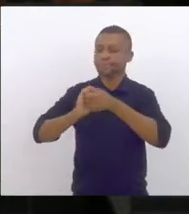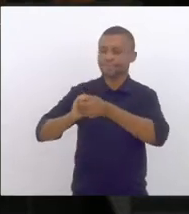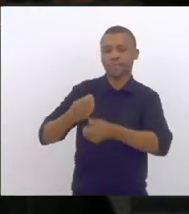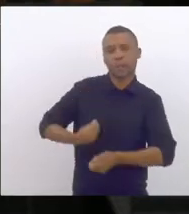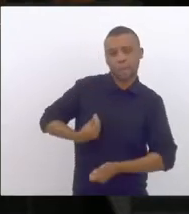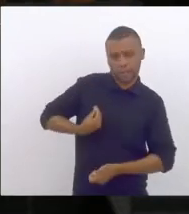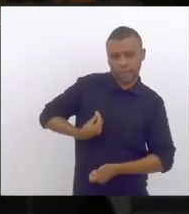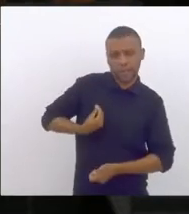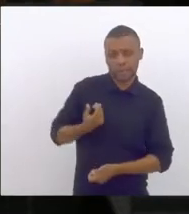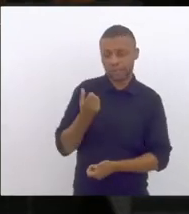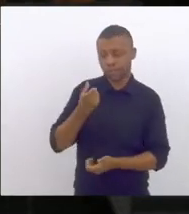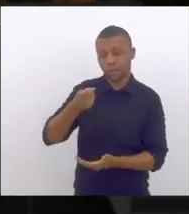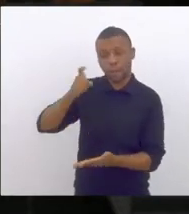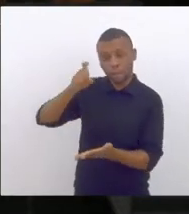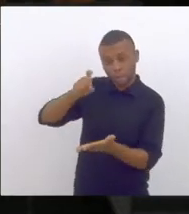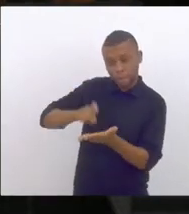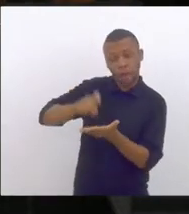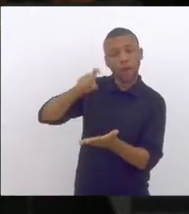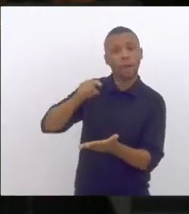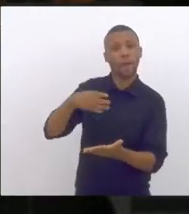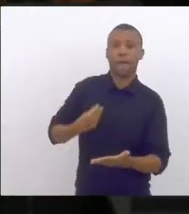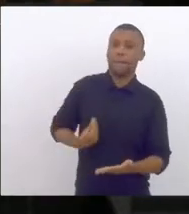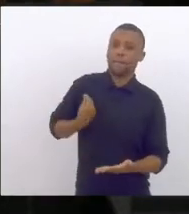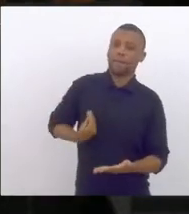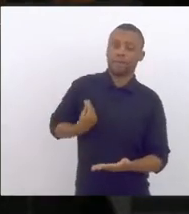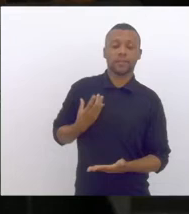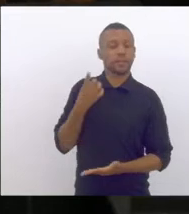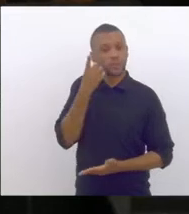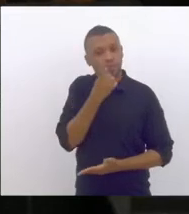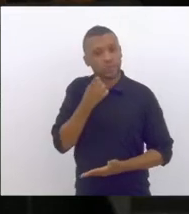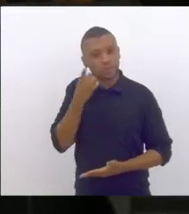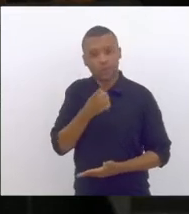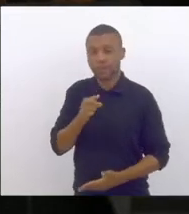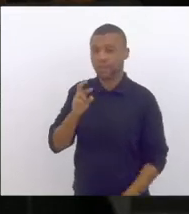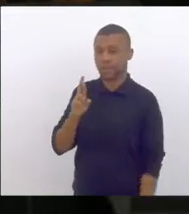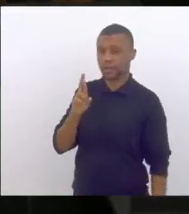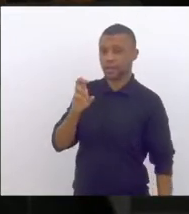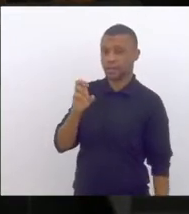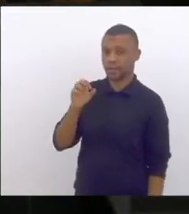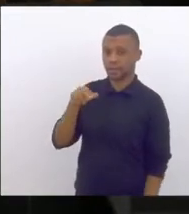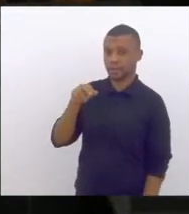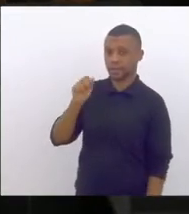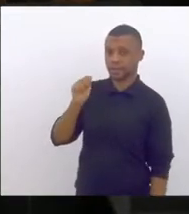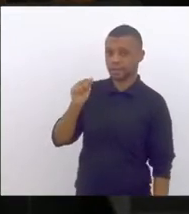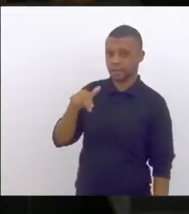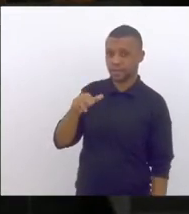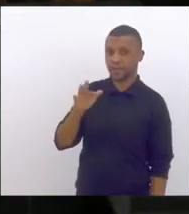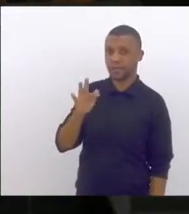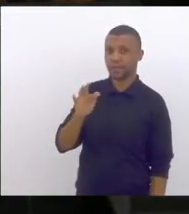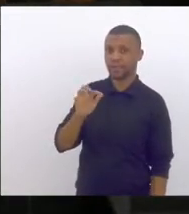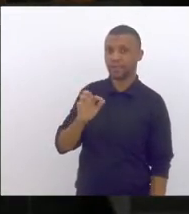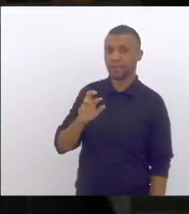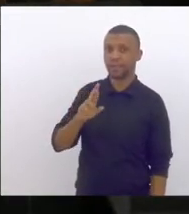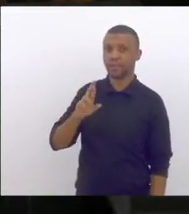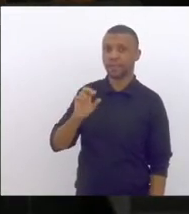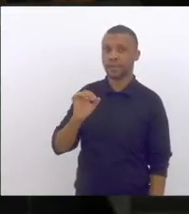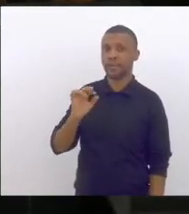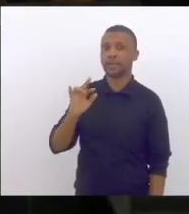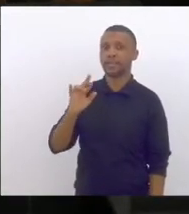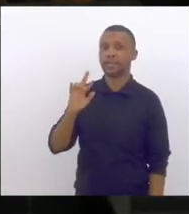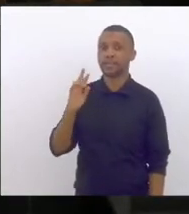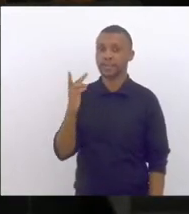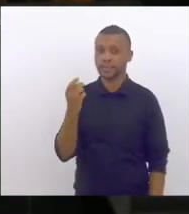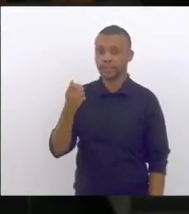assinalando aqui a presença dos deputados Renan Ferreirinha e valdeck